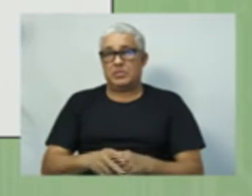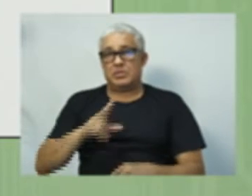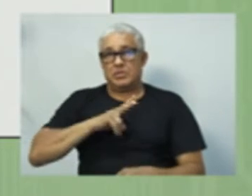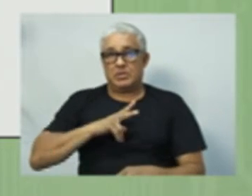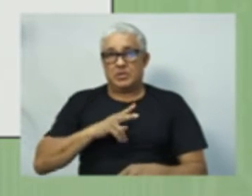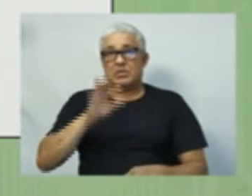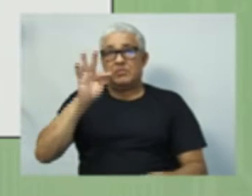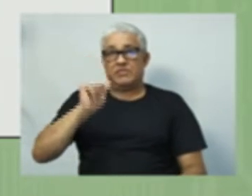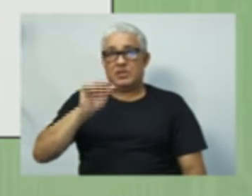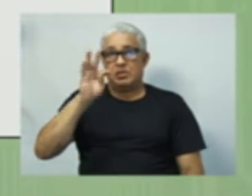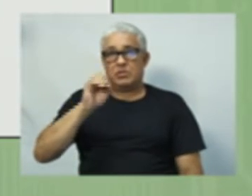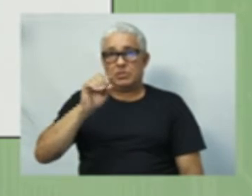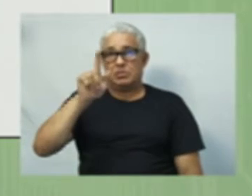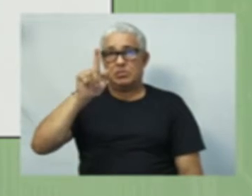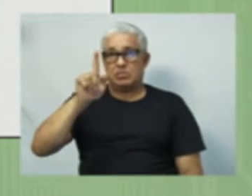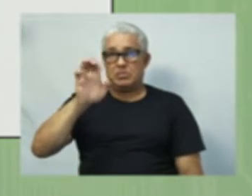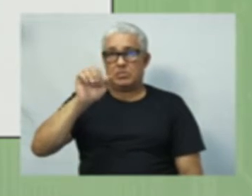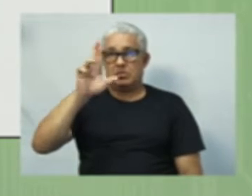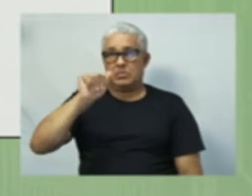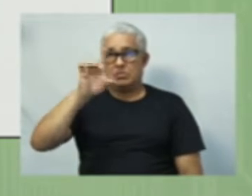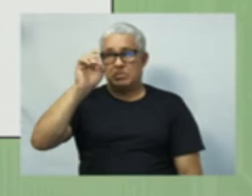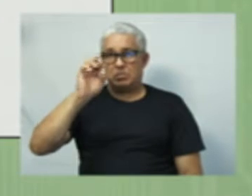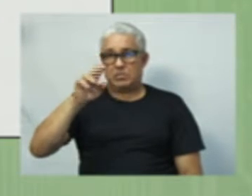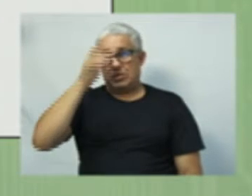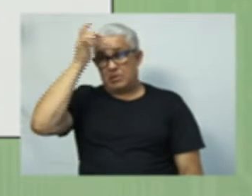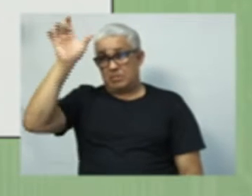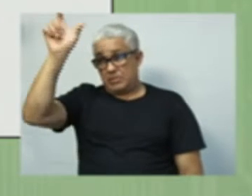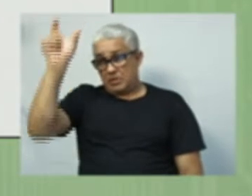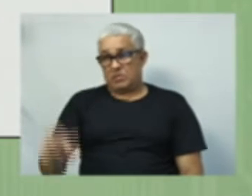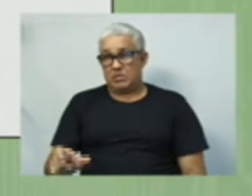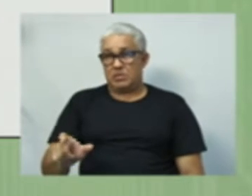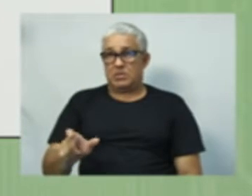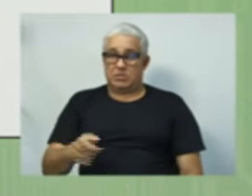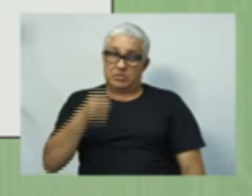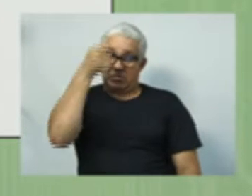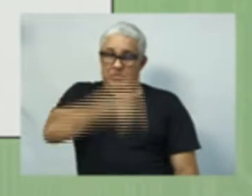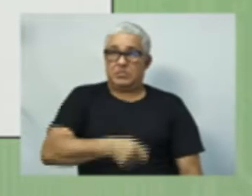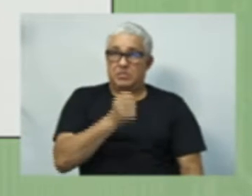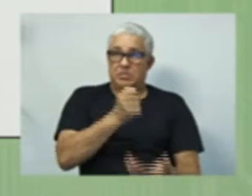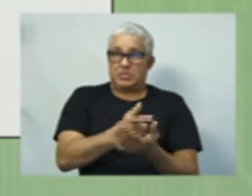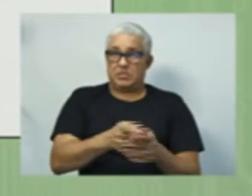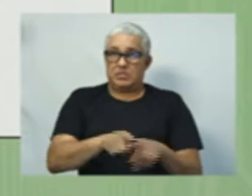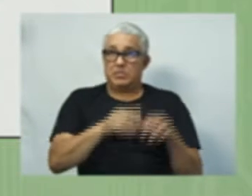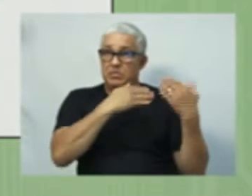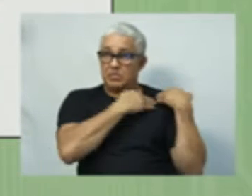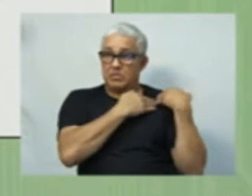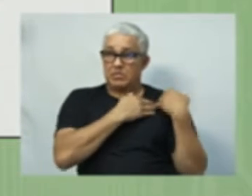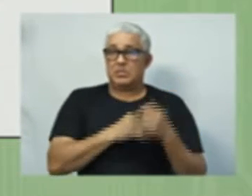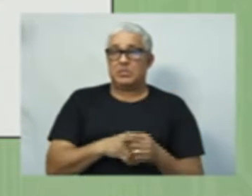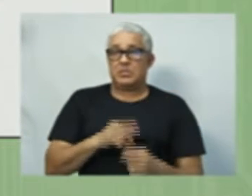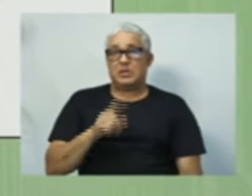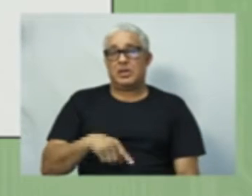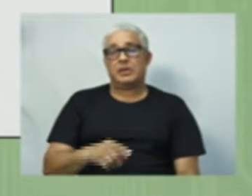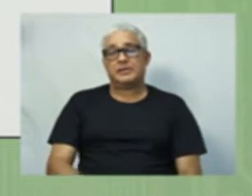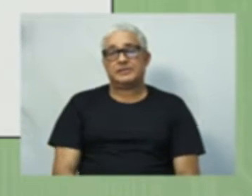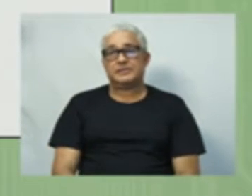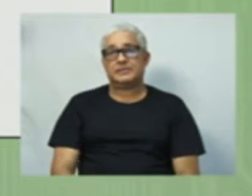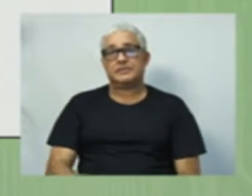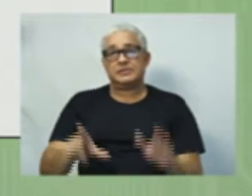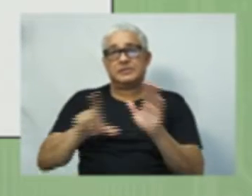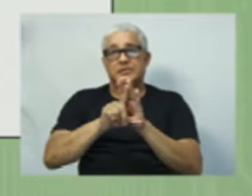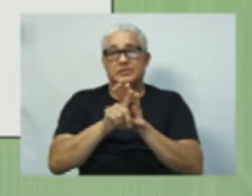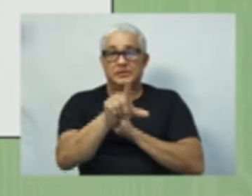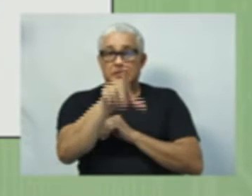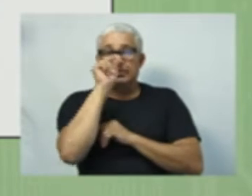gerador, né? Então, a pessoa responsável é obrigada a pagar. E o responsável é o terceiro que a lei escolhe